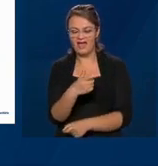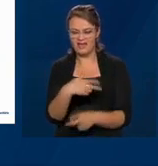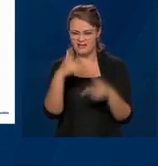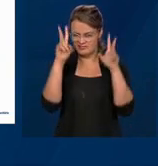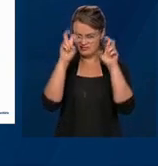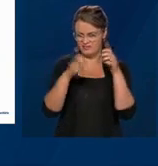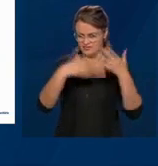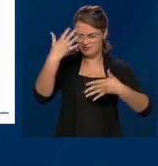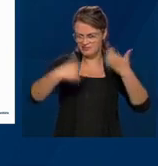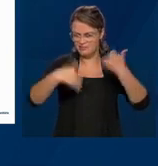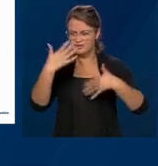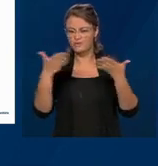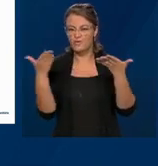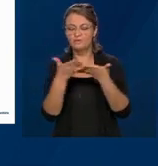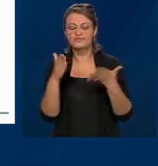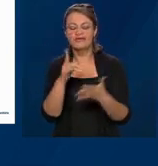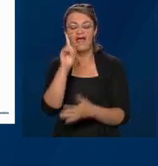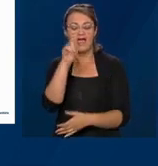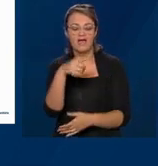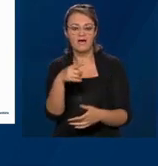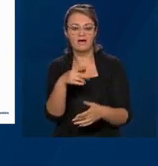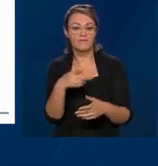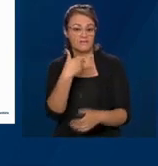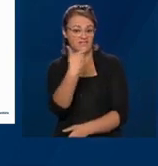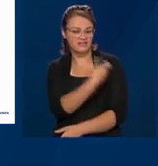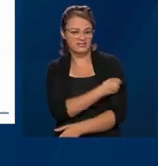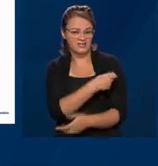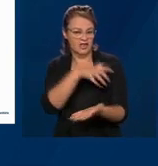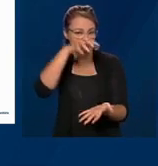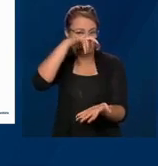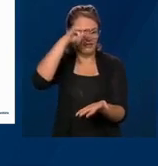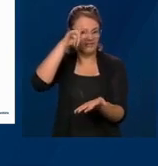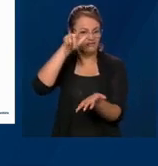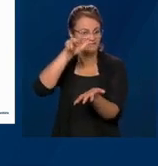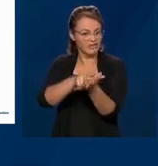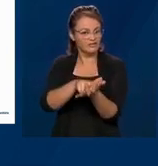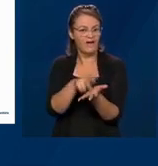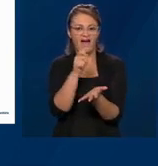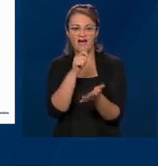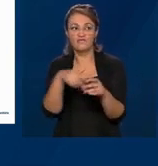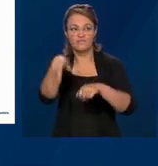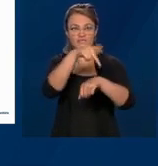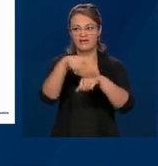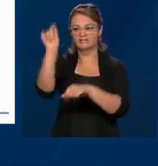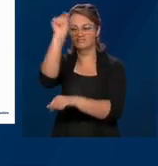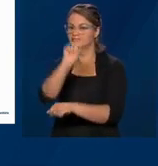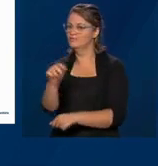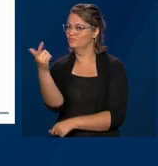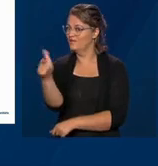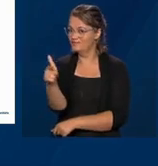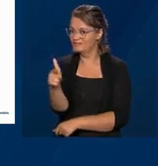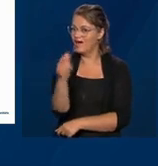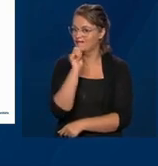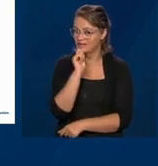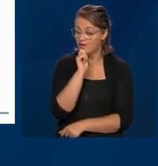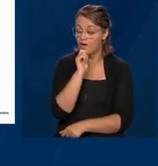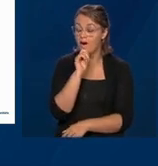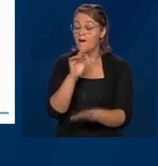debatendo aqui é uma vacina que ainda não teve o seu registro sanitário aprovado em nenhum país,